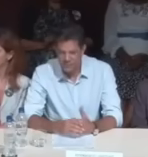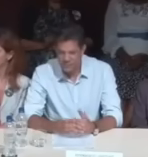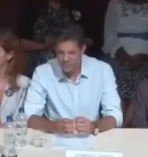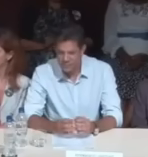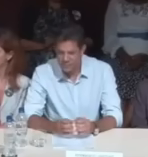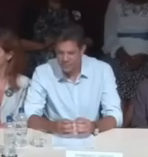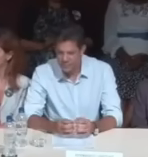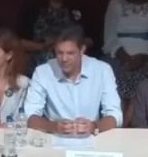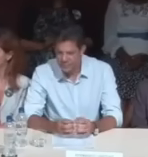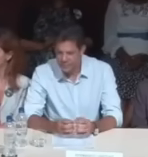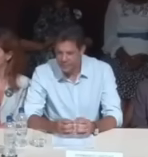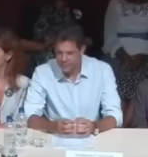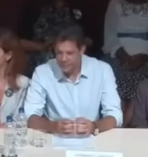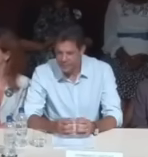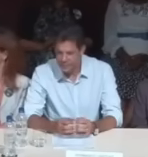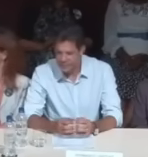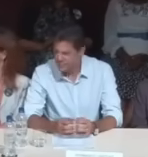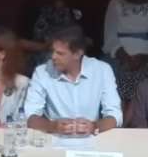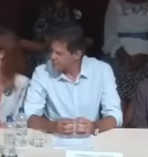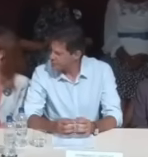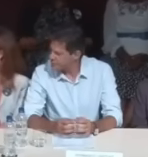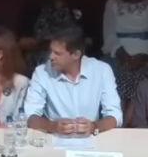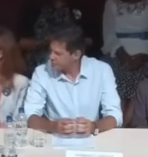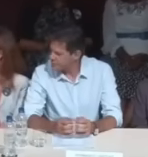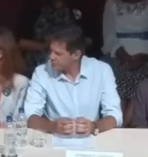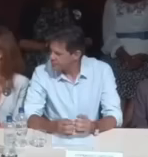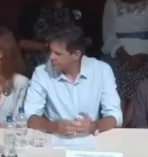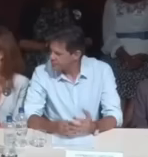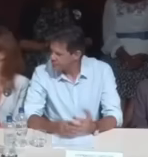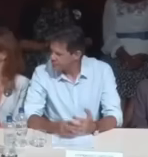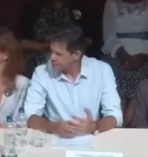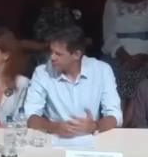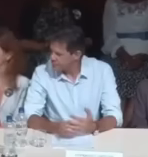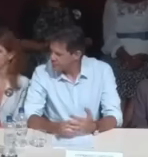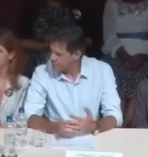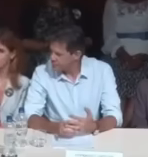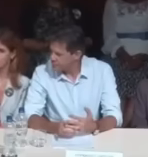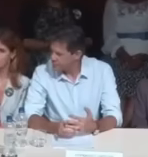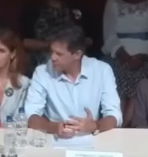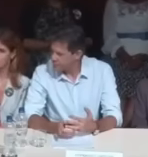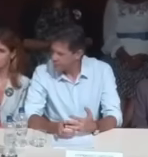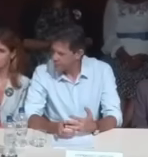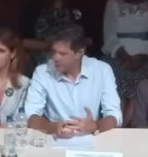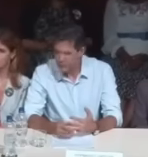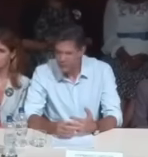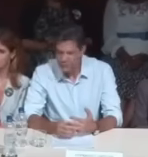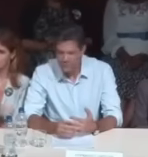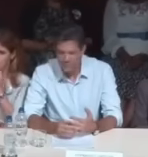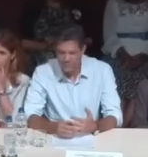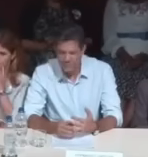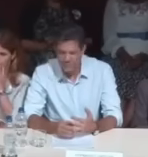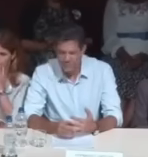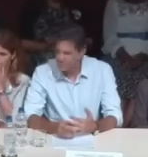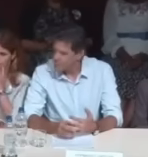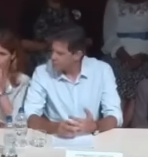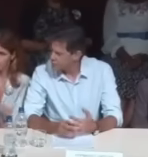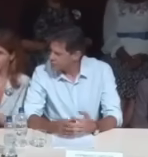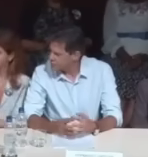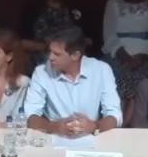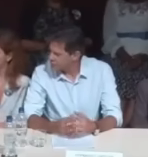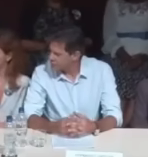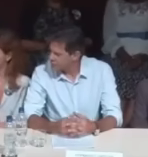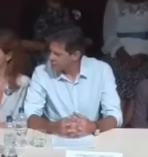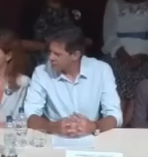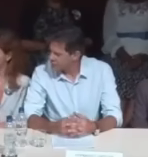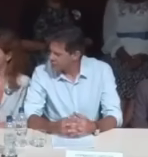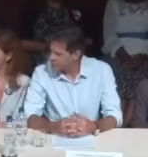e também gostaria de reiterar que são propostas para o debate, tá certo? Um debate que é franco e transparente, que nós